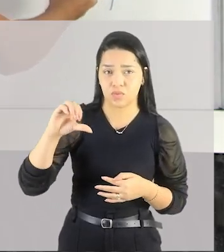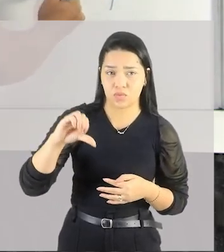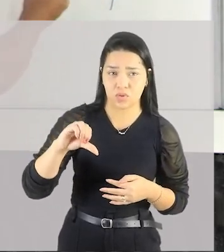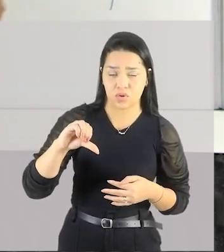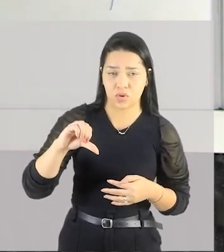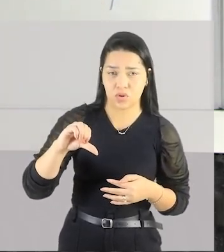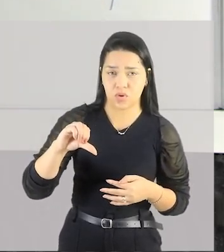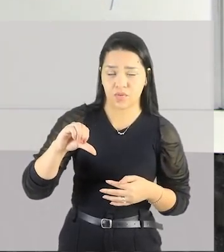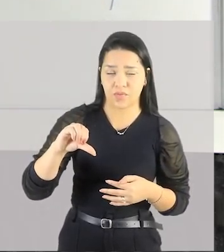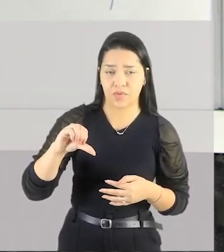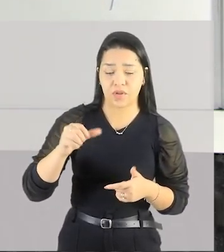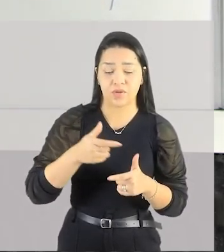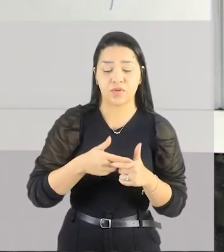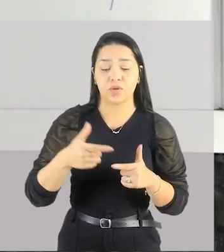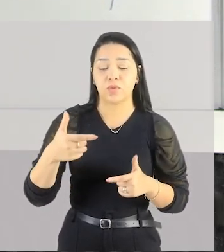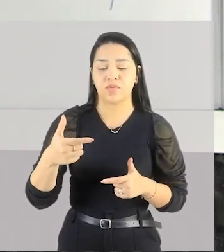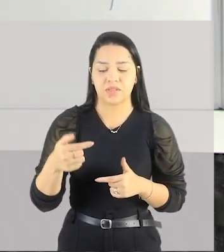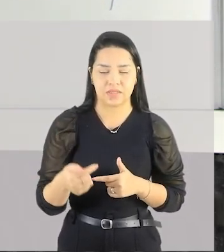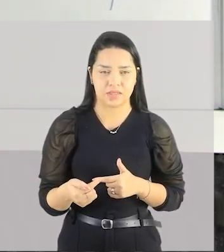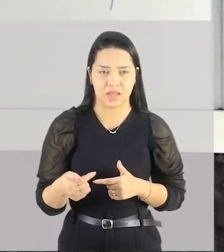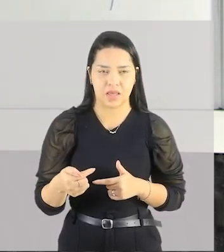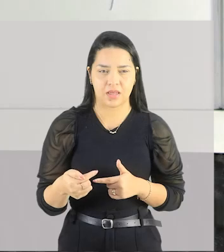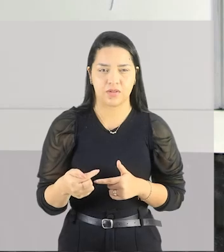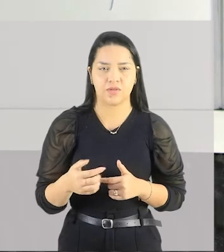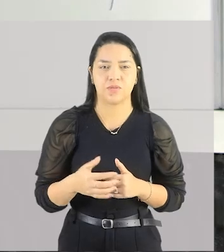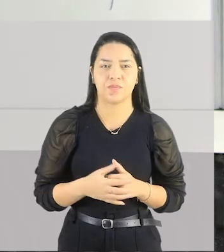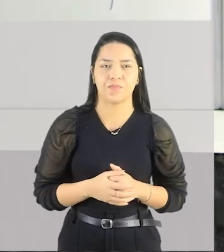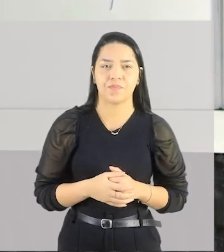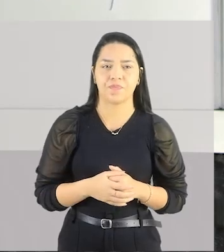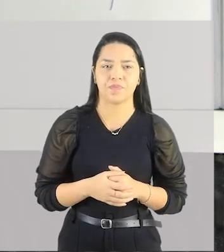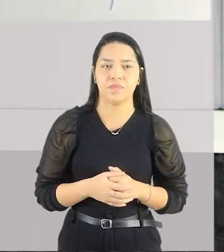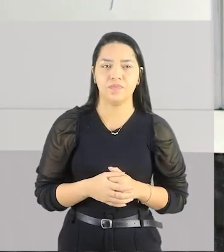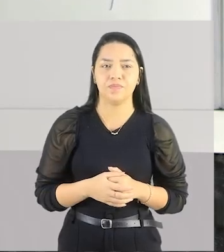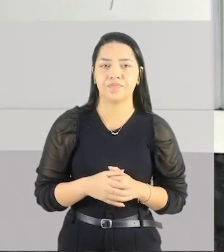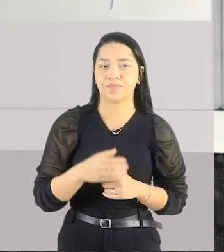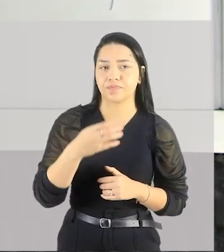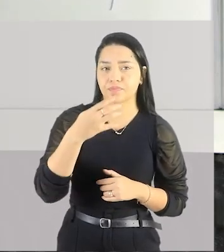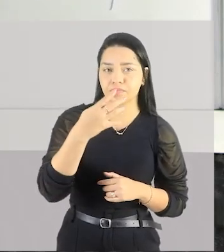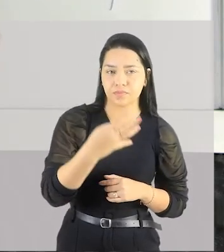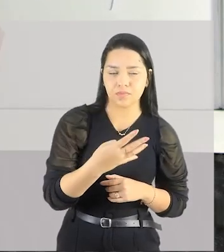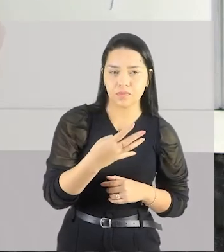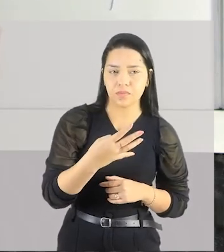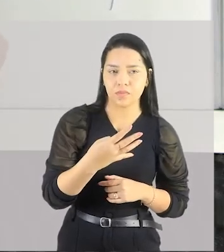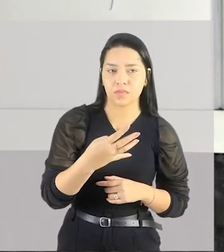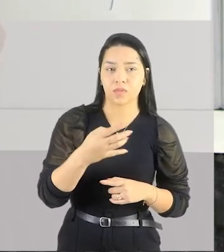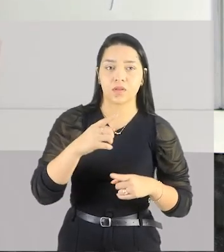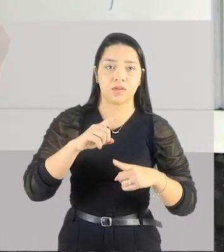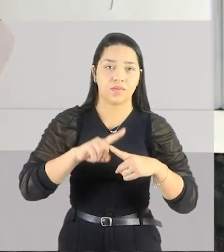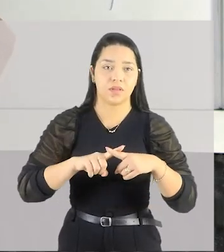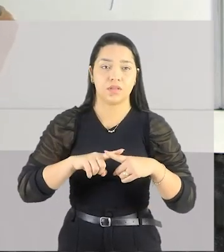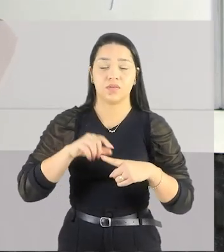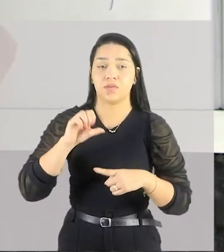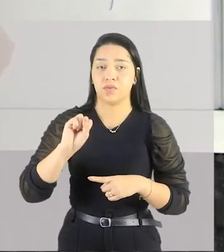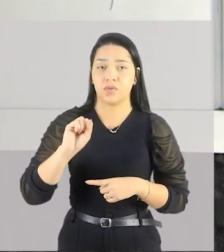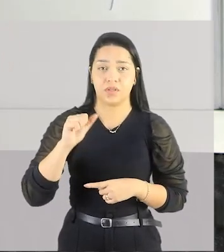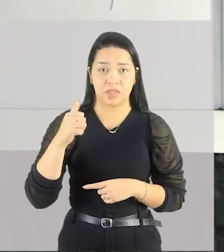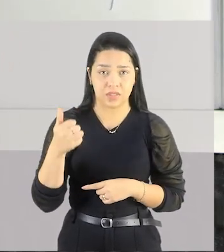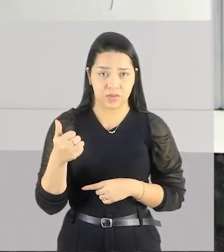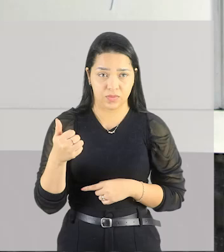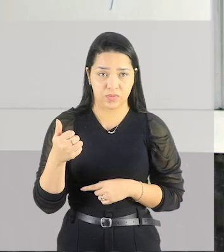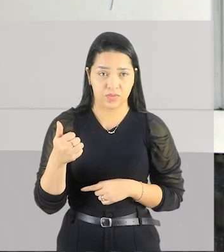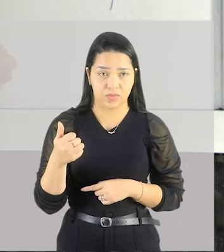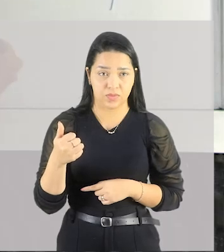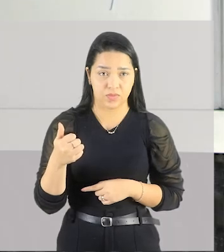é exatamente a que está aqui, que se refere a quem, turma? C1, tá